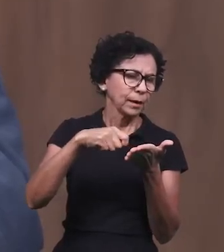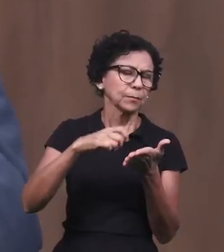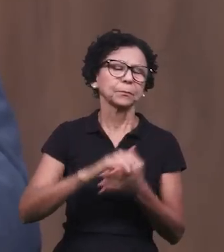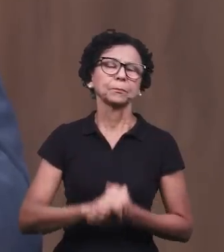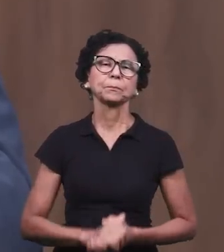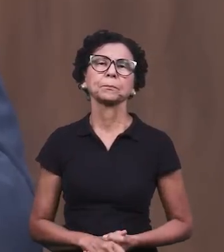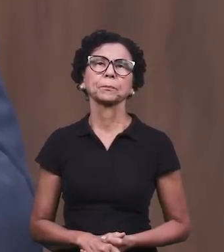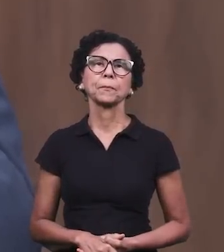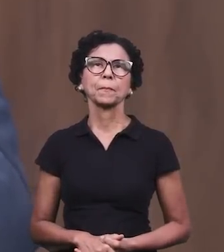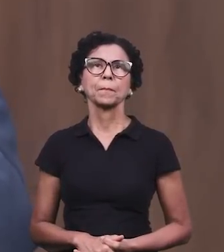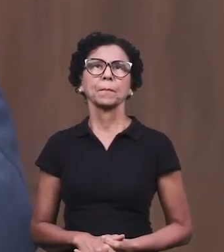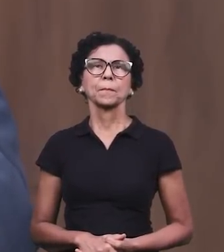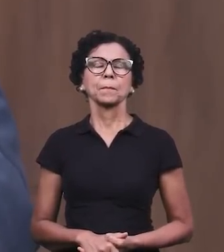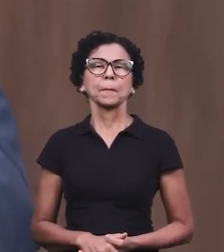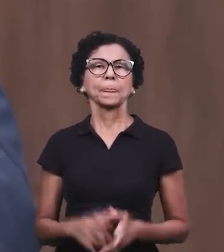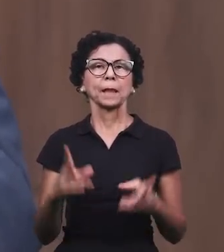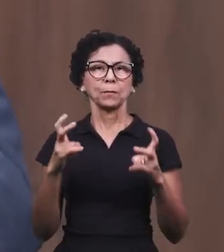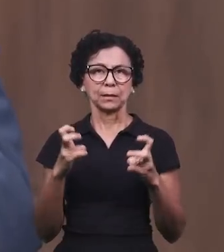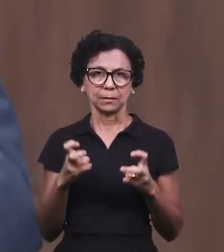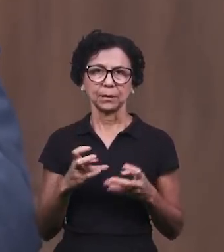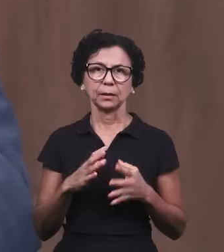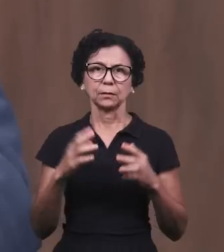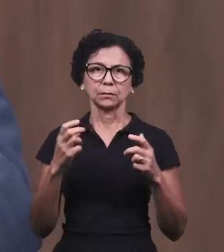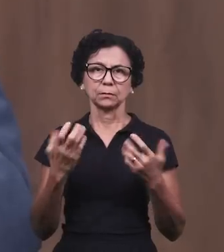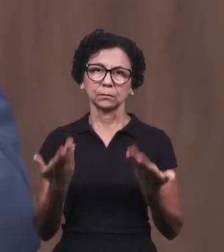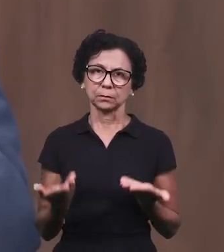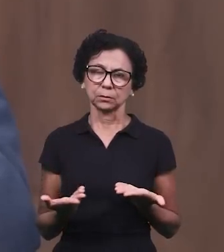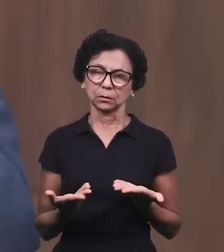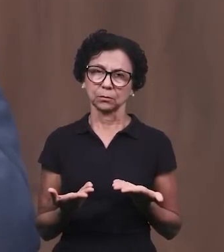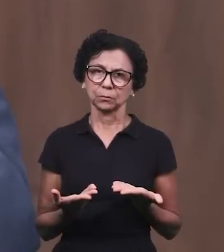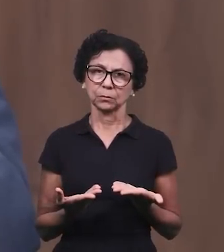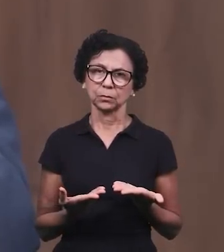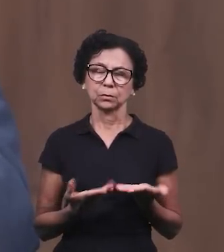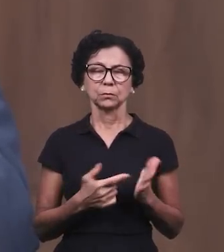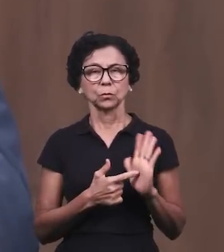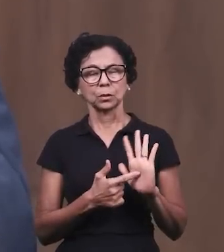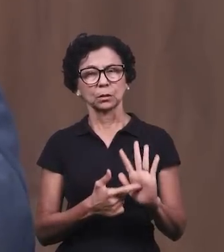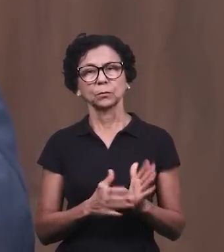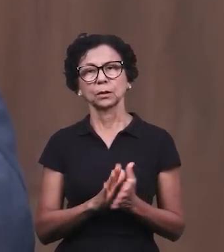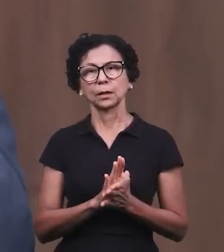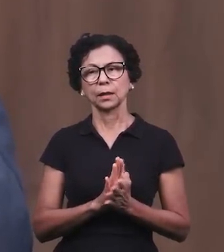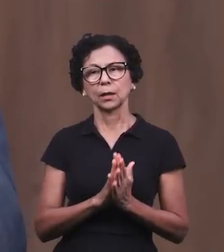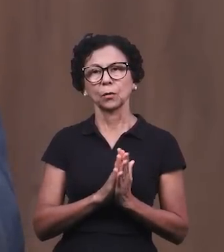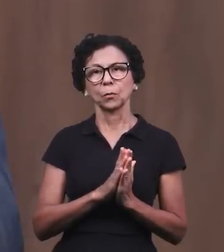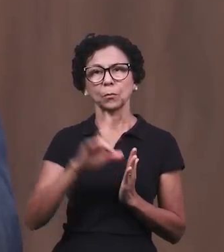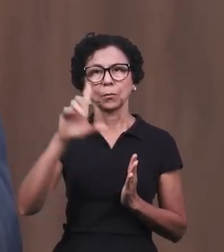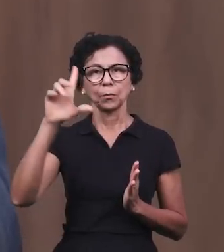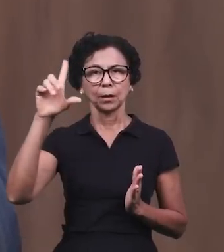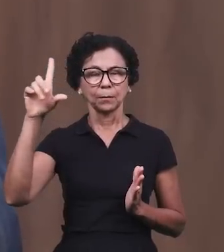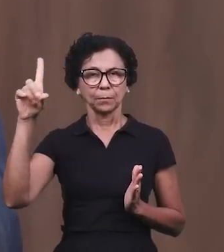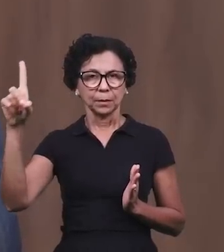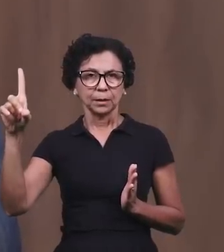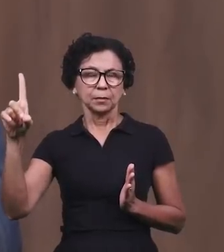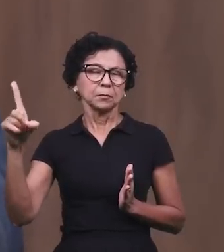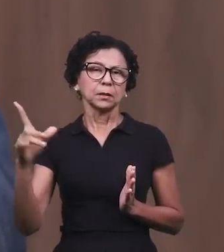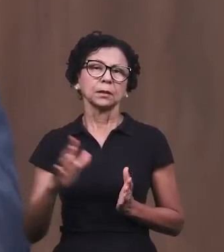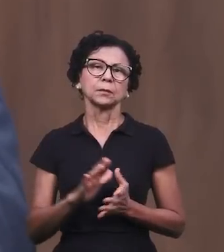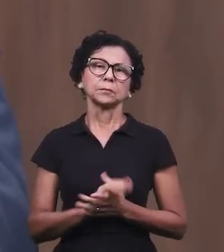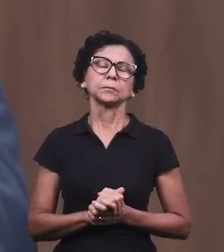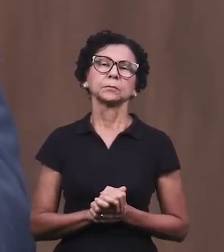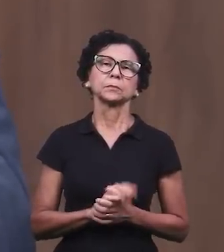que nós estamos falando inicialmente da palavra da vida. A palavra da vida, como vocês têm ouvido,